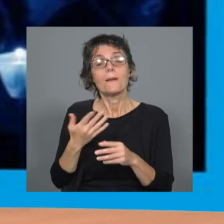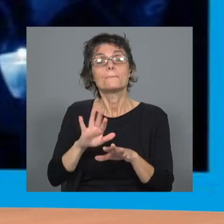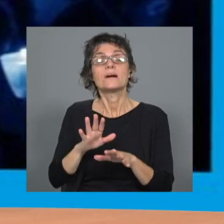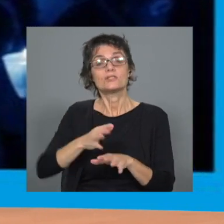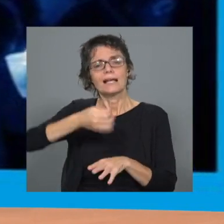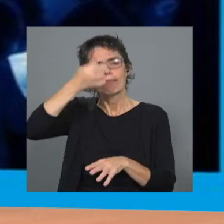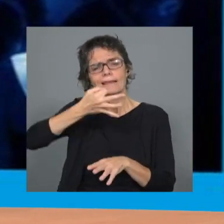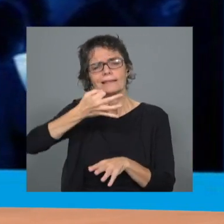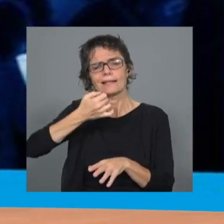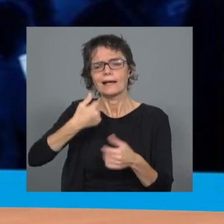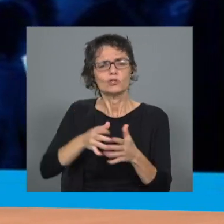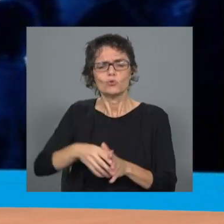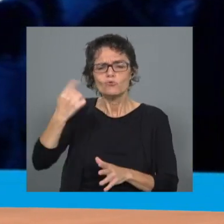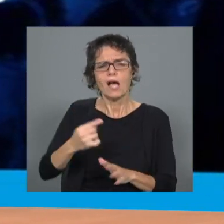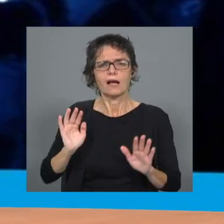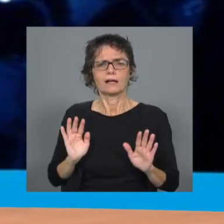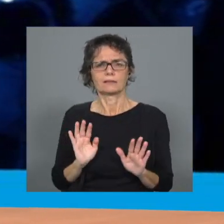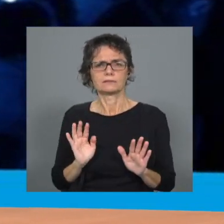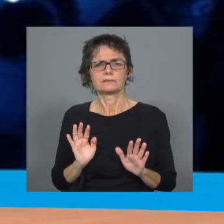digna e menos